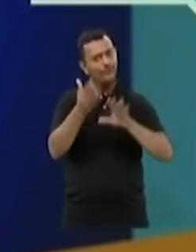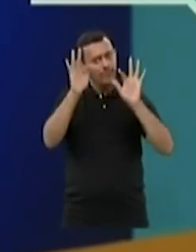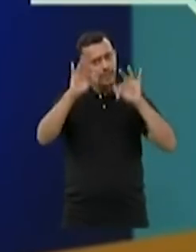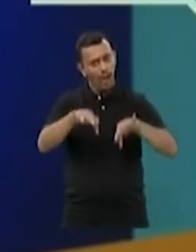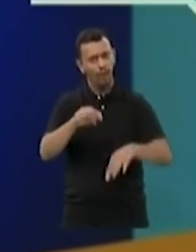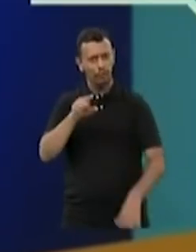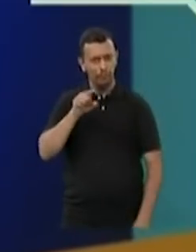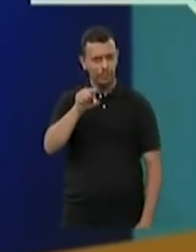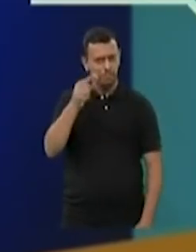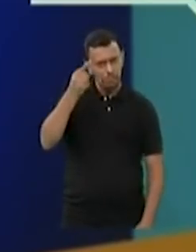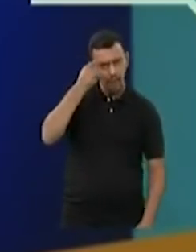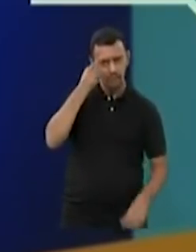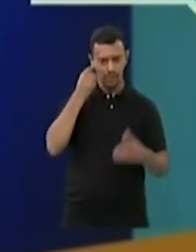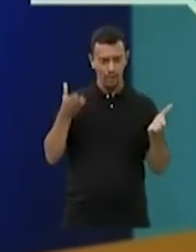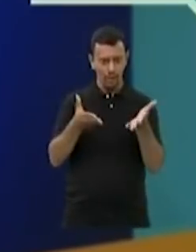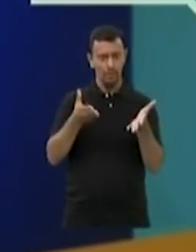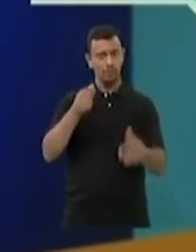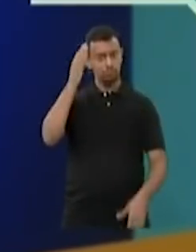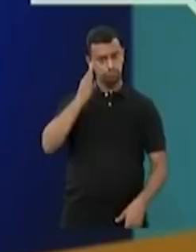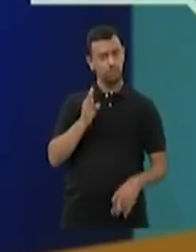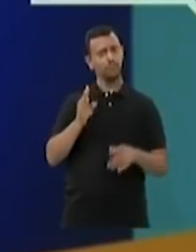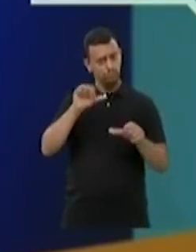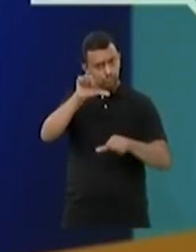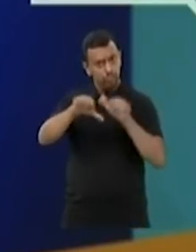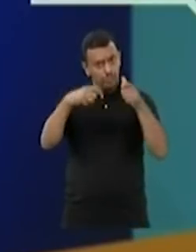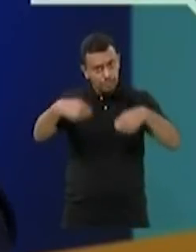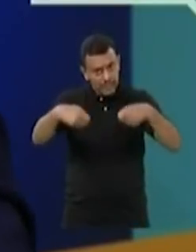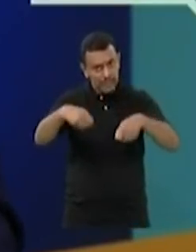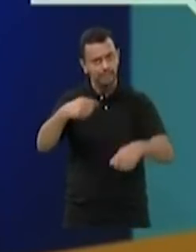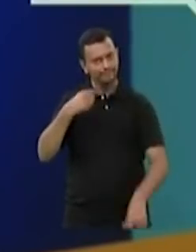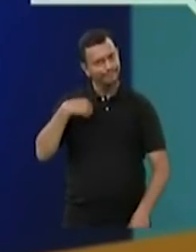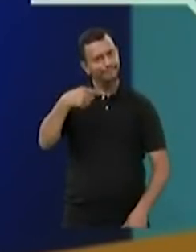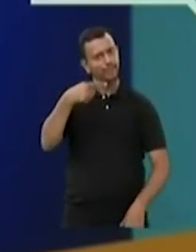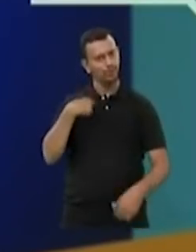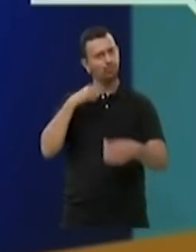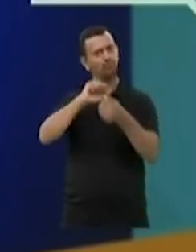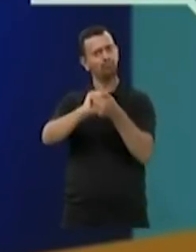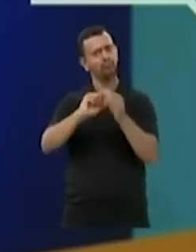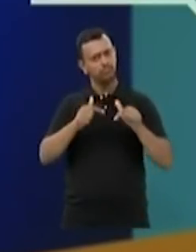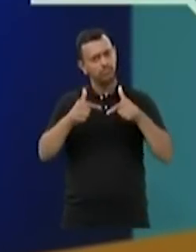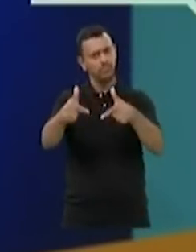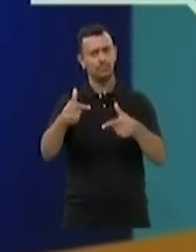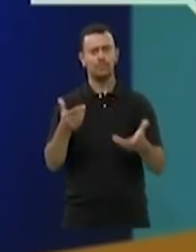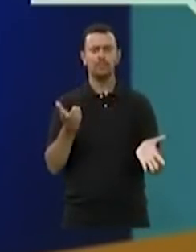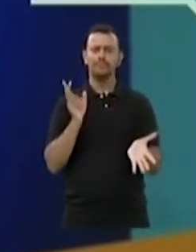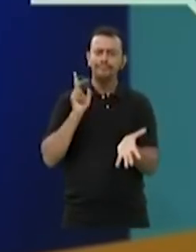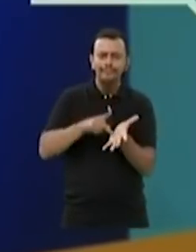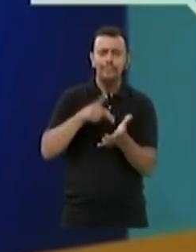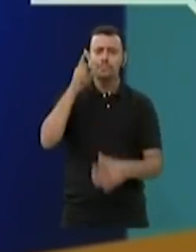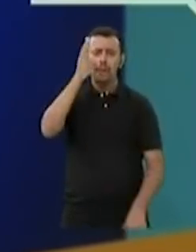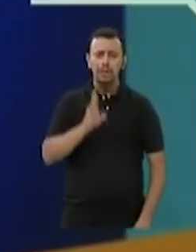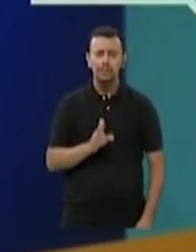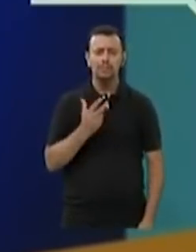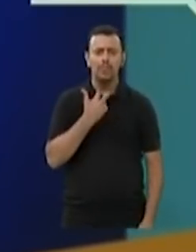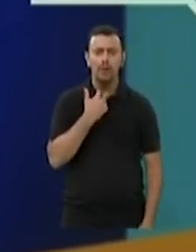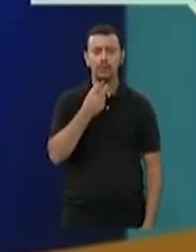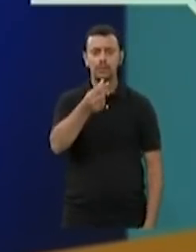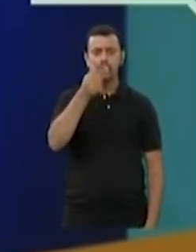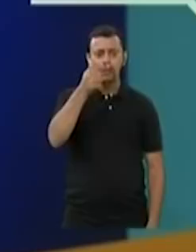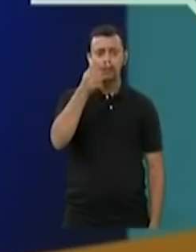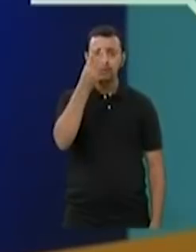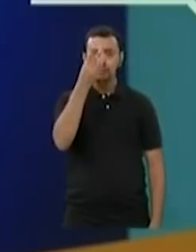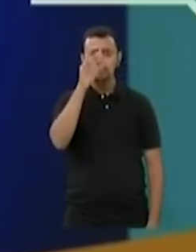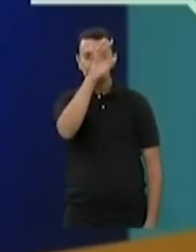precisa mudar, nós estamos juntos nessa batalha. O Brasil, de fato, não pode continuar com 63 milhões de